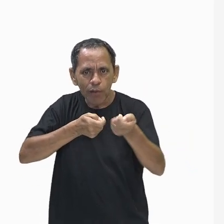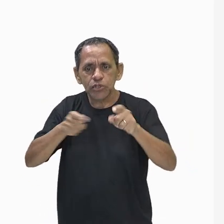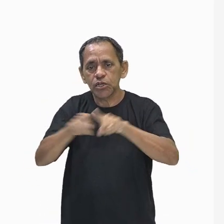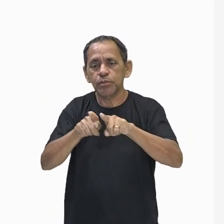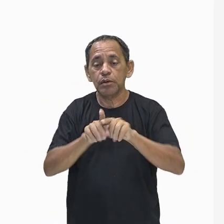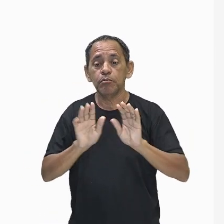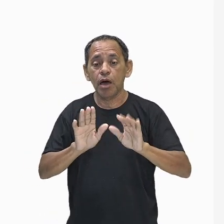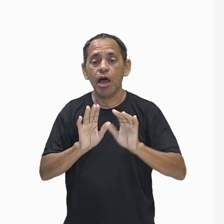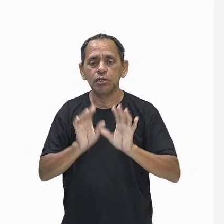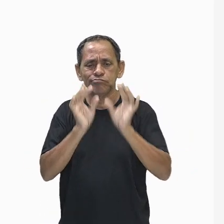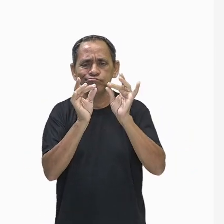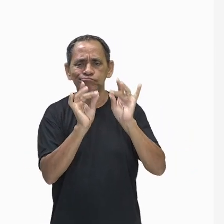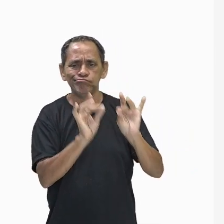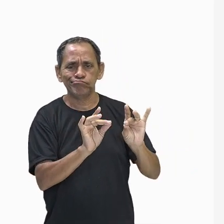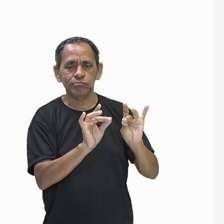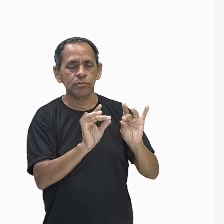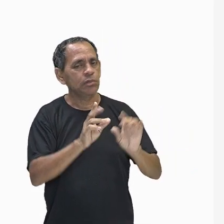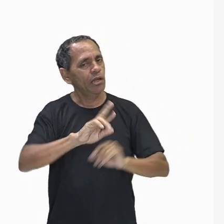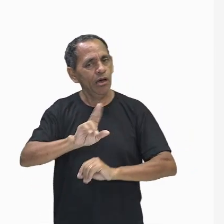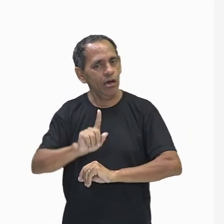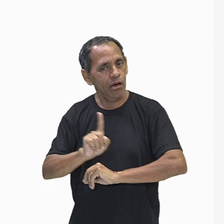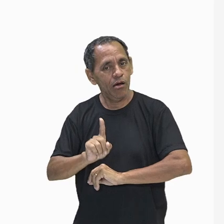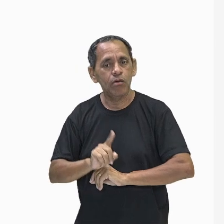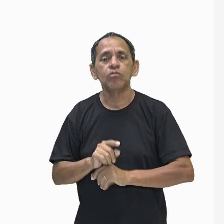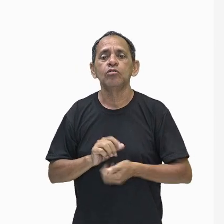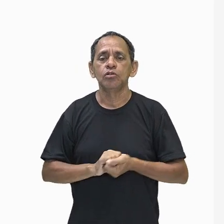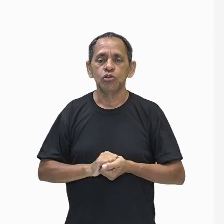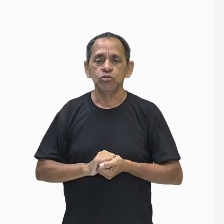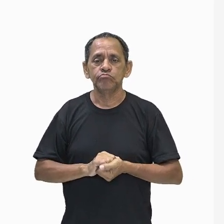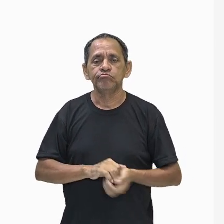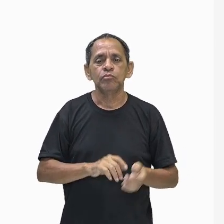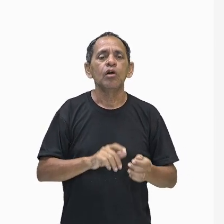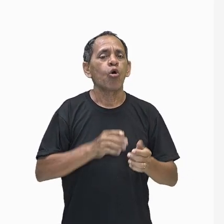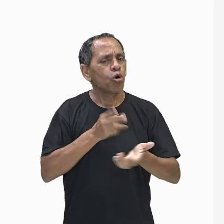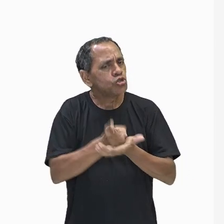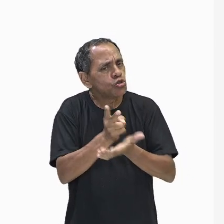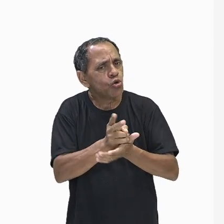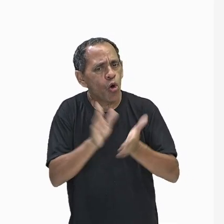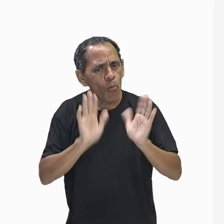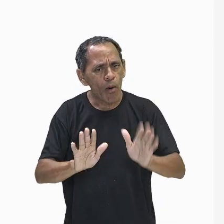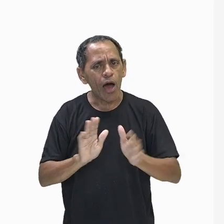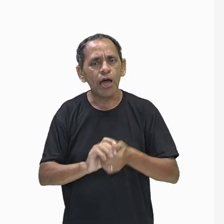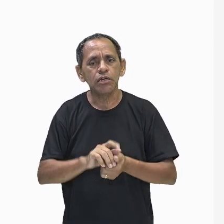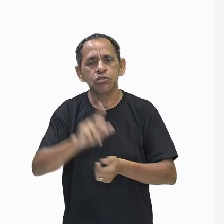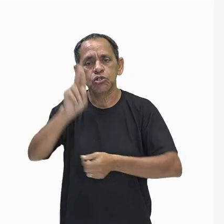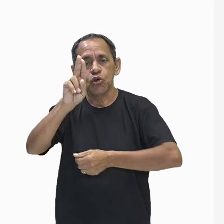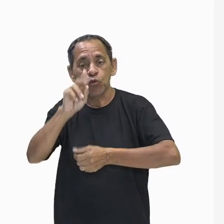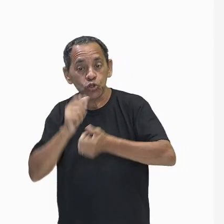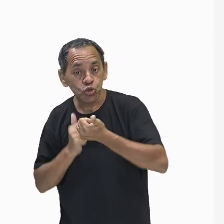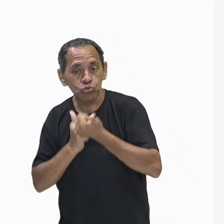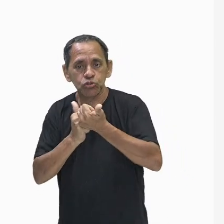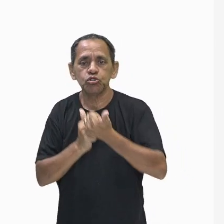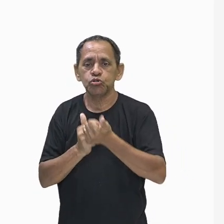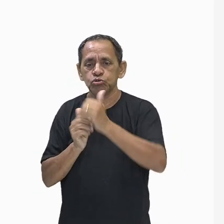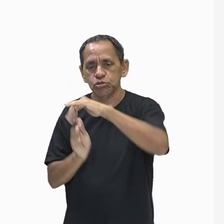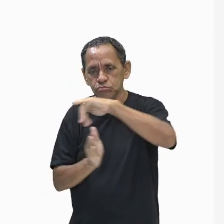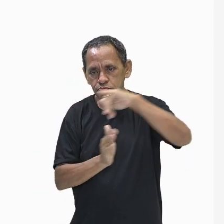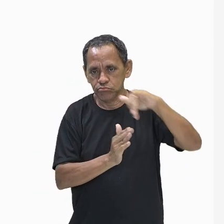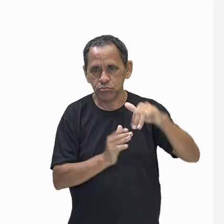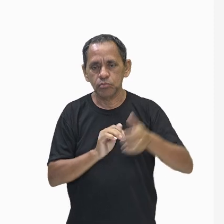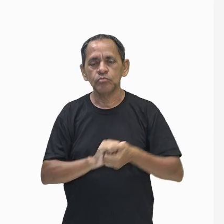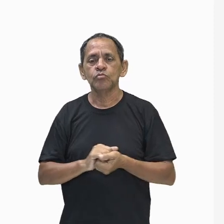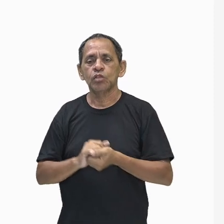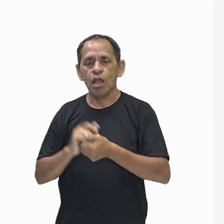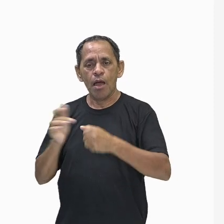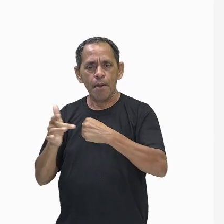não foi totalmente abandonado. O cobre, mais macio, foi o primeiro metal empregado, seguido pelo